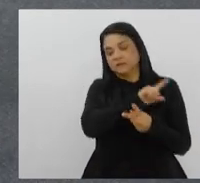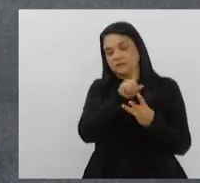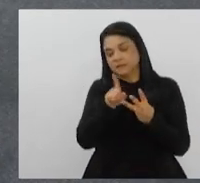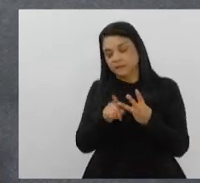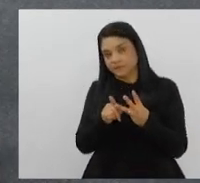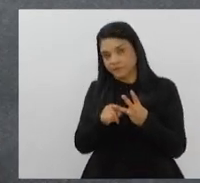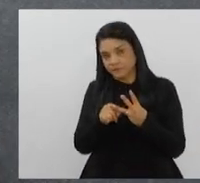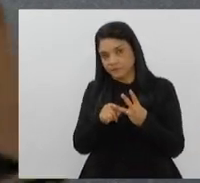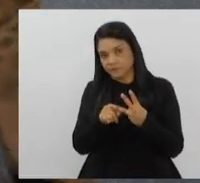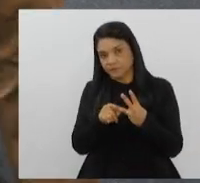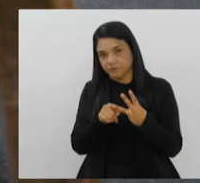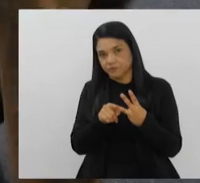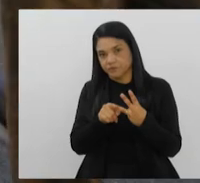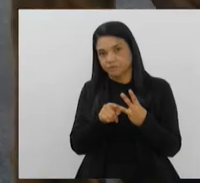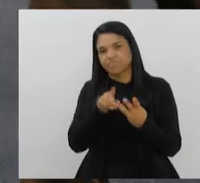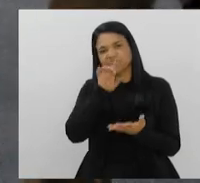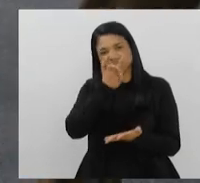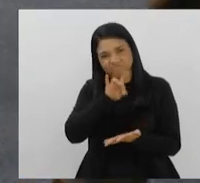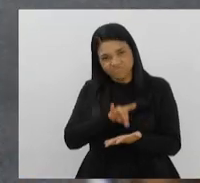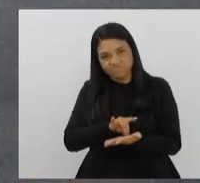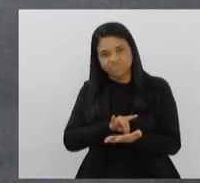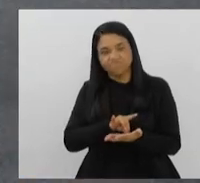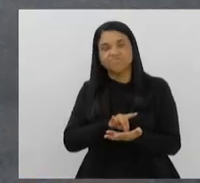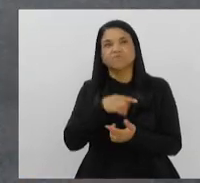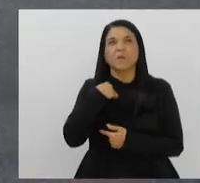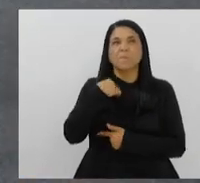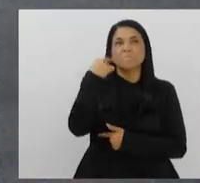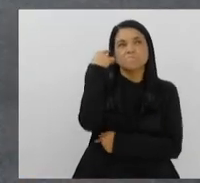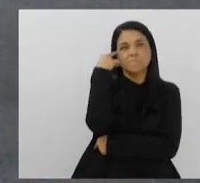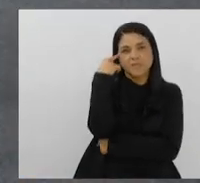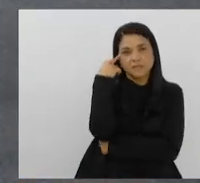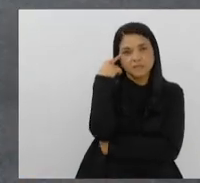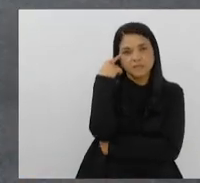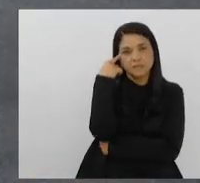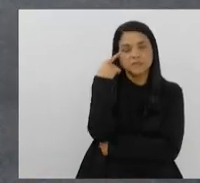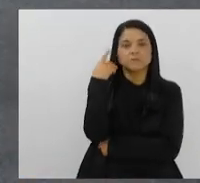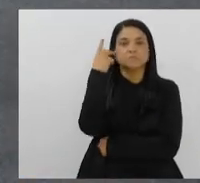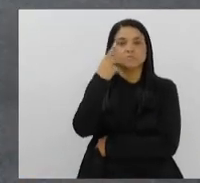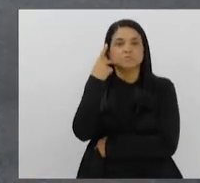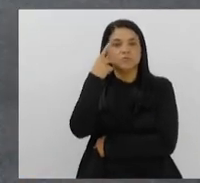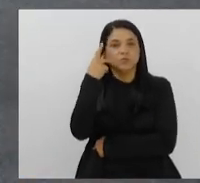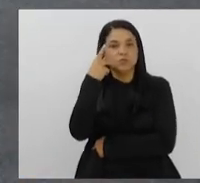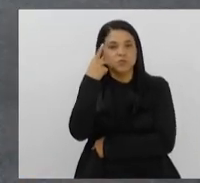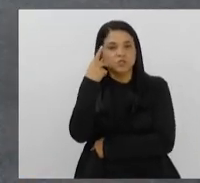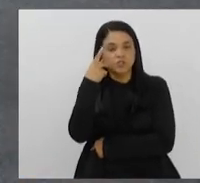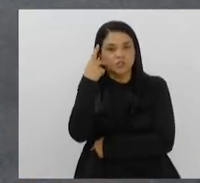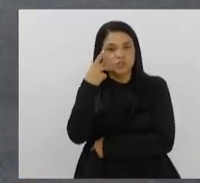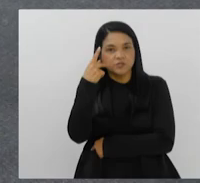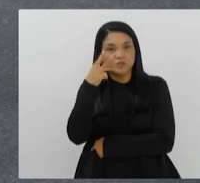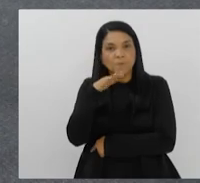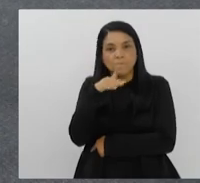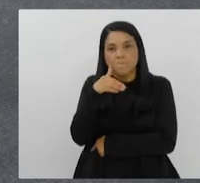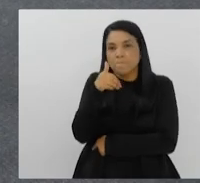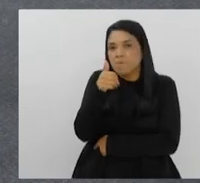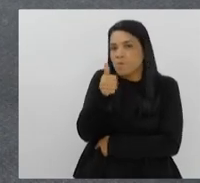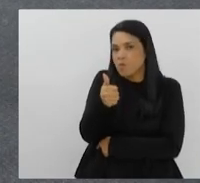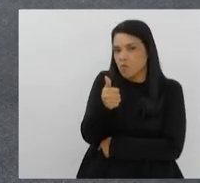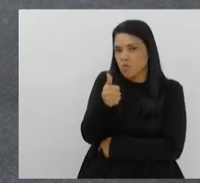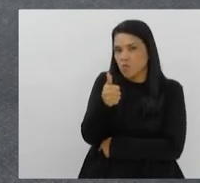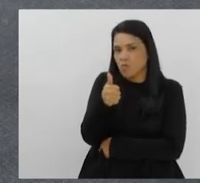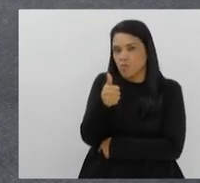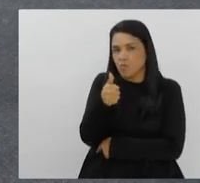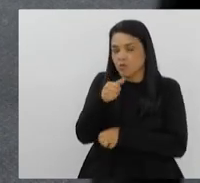presidente, é de fato da gente pensar em políticas de melhorias